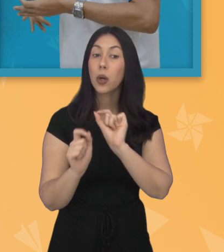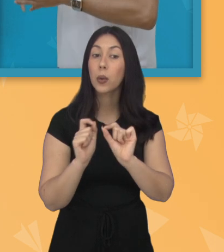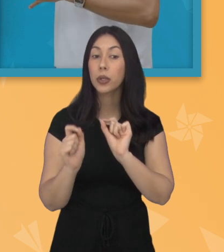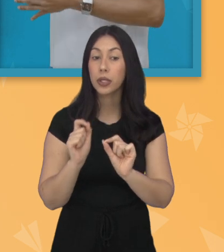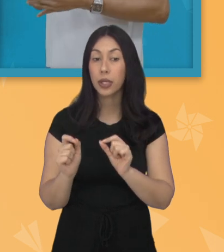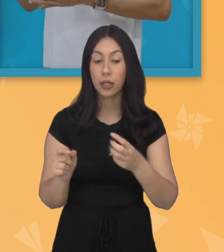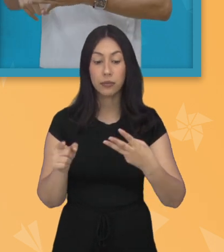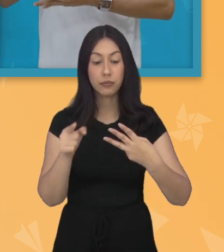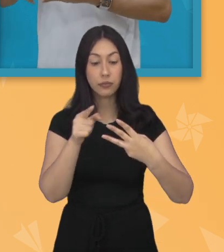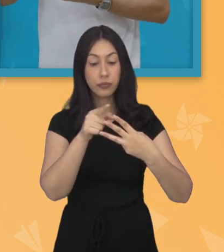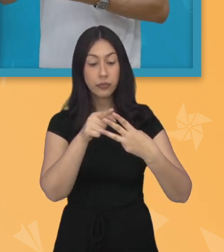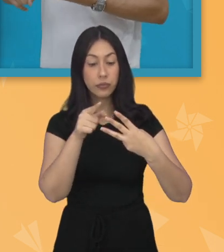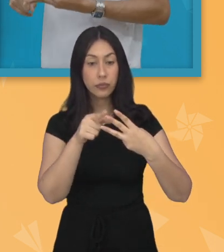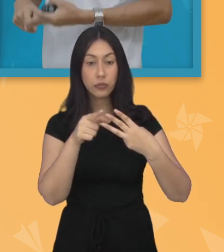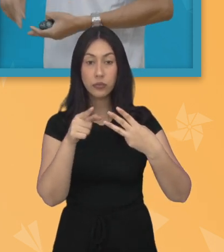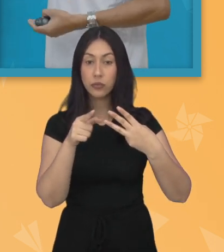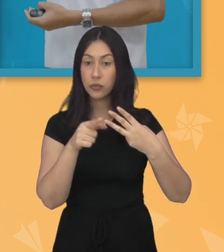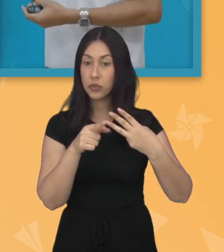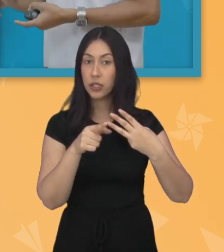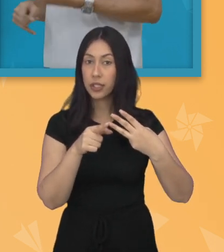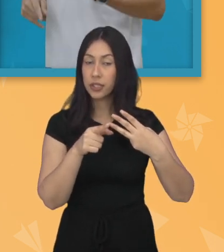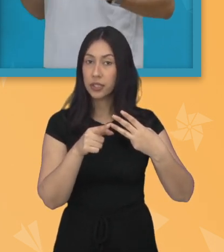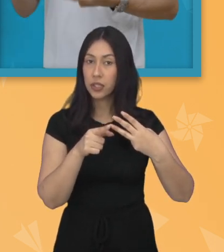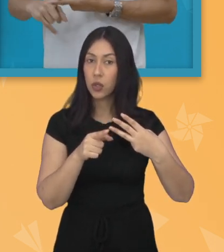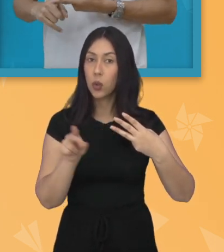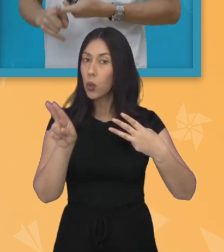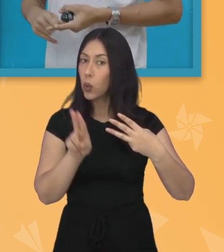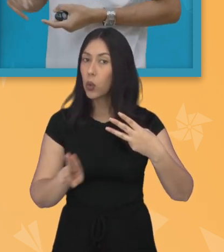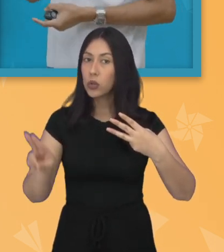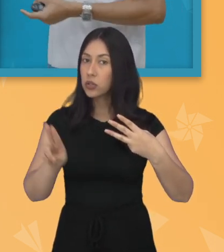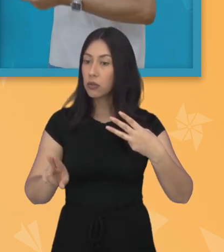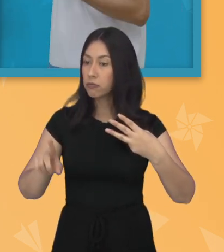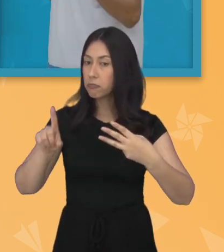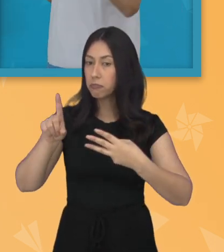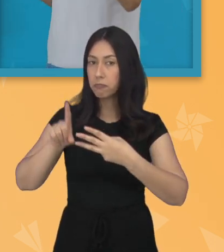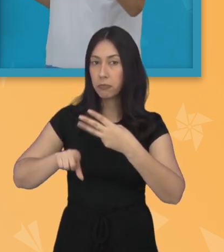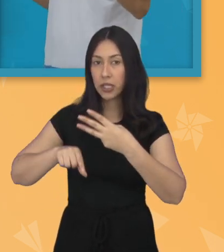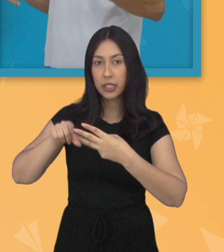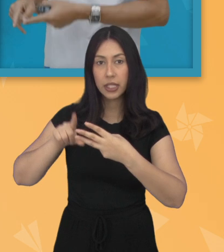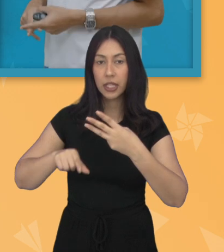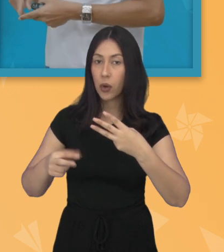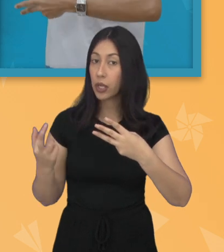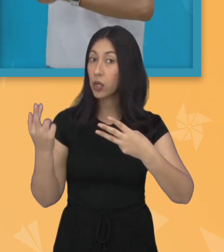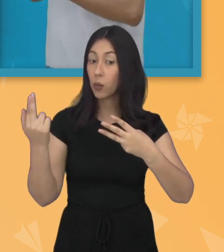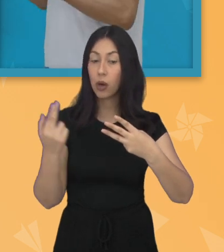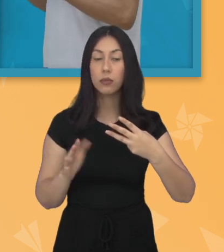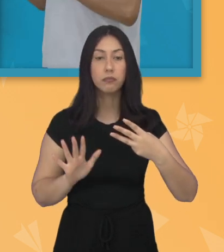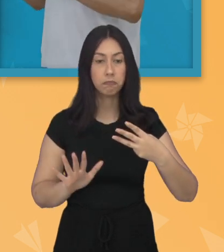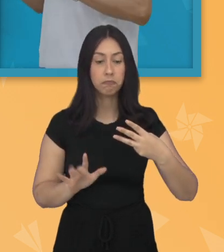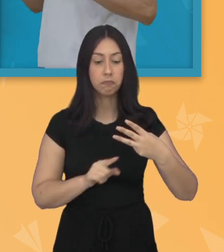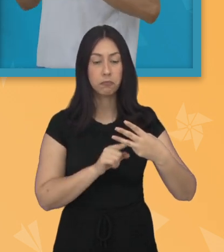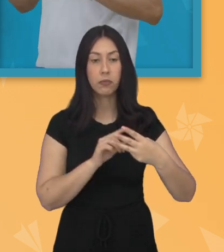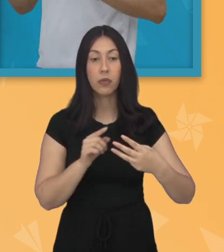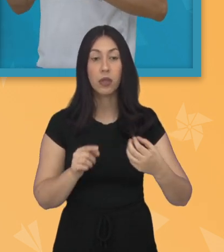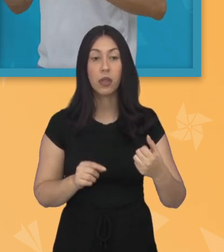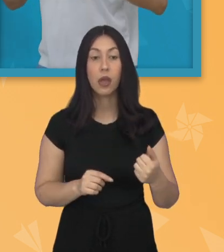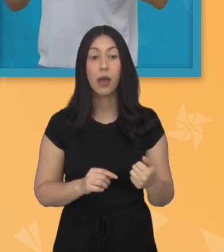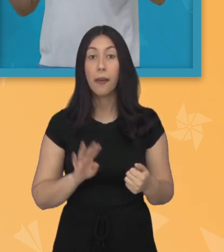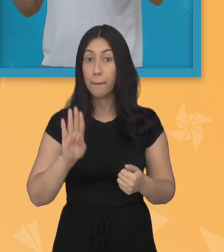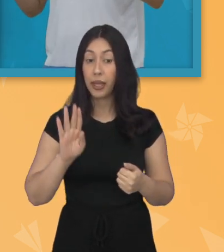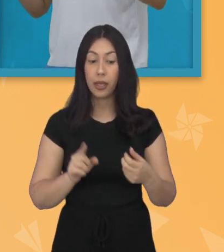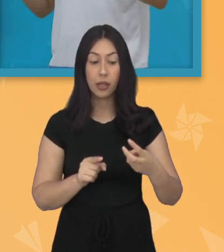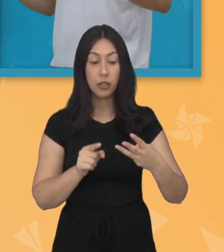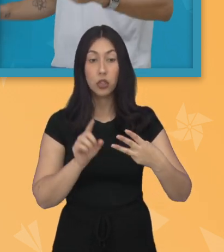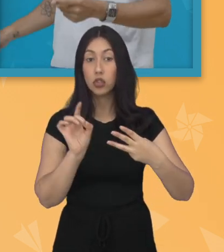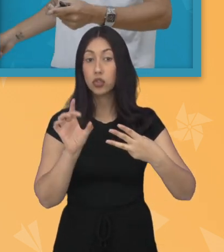alternativas, as amostras 1, 2 e 3 são do mesmo óxido. Alternativa B, apenas as amostras 1 e 2 são